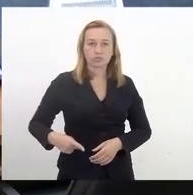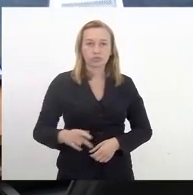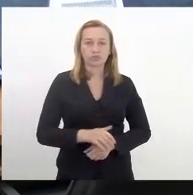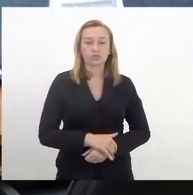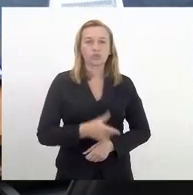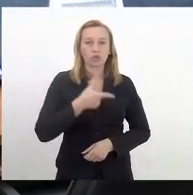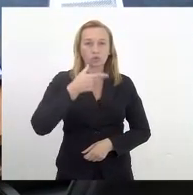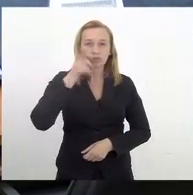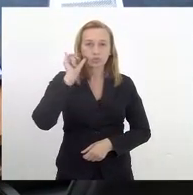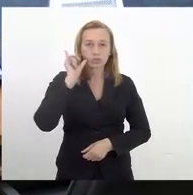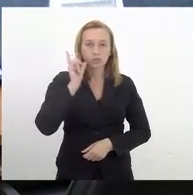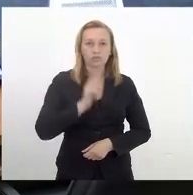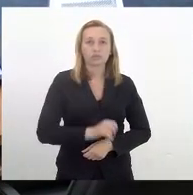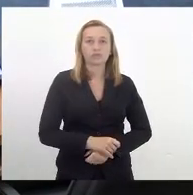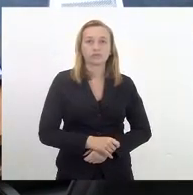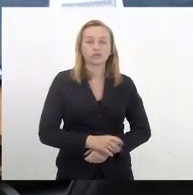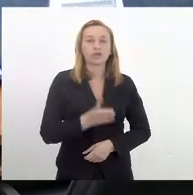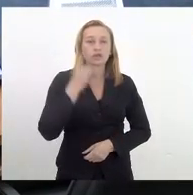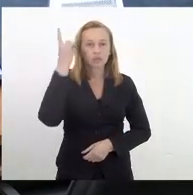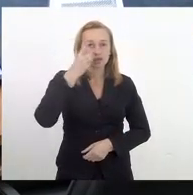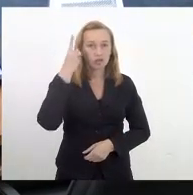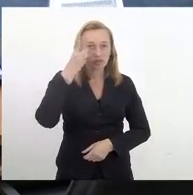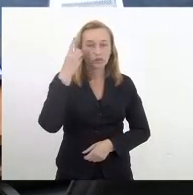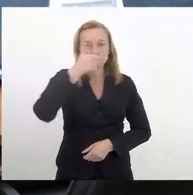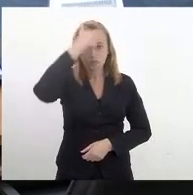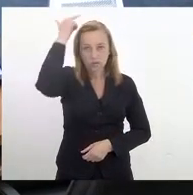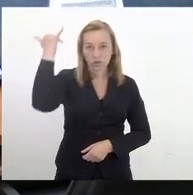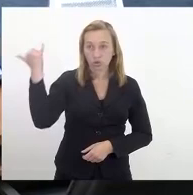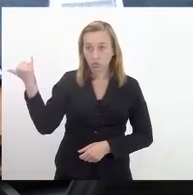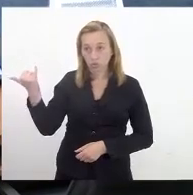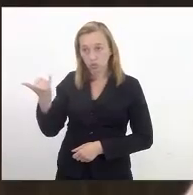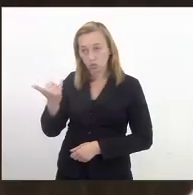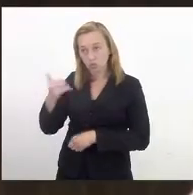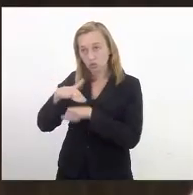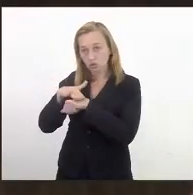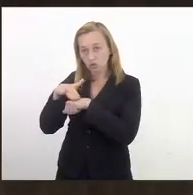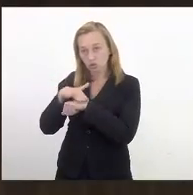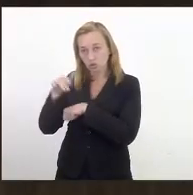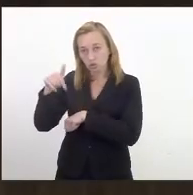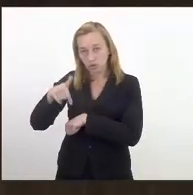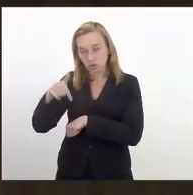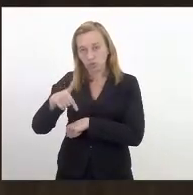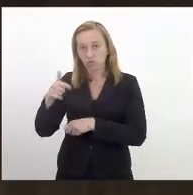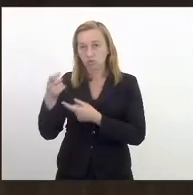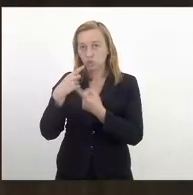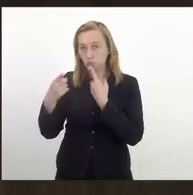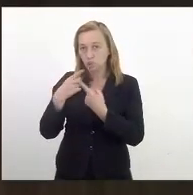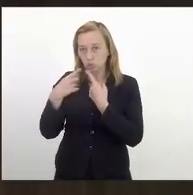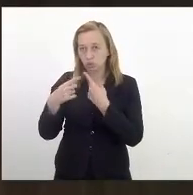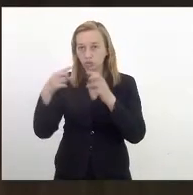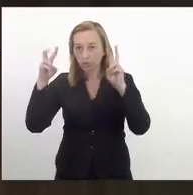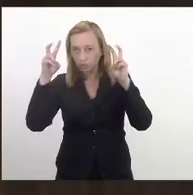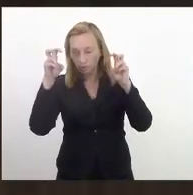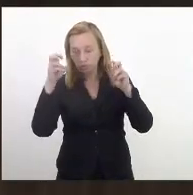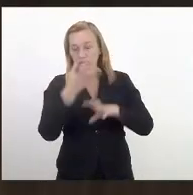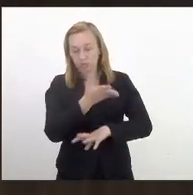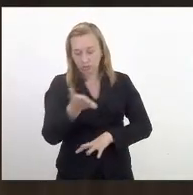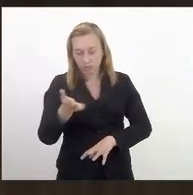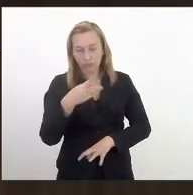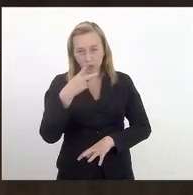ontem aliás Deputado Luiz Paulo e eu fizemos aqui um excelente debate sobre esses temas